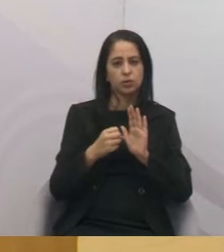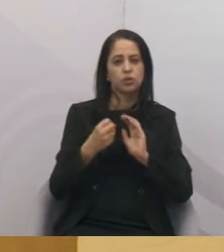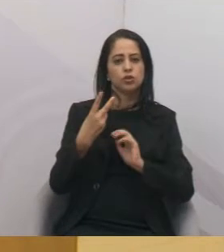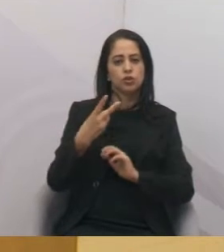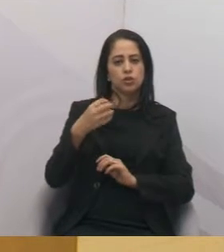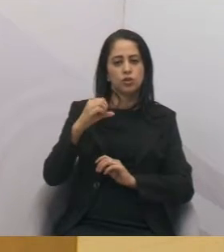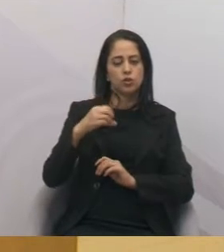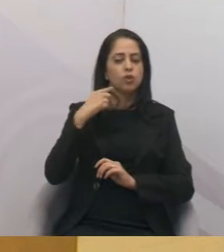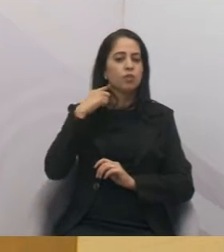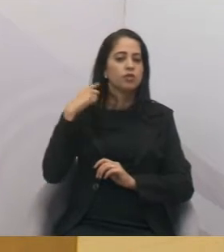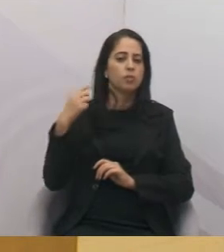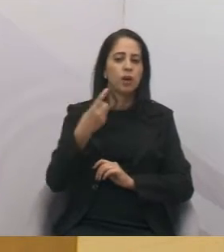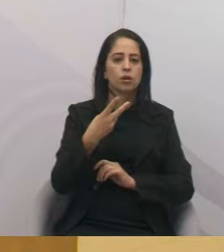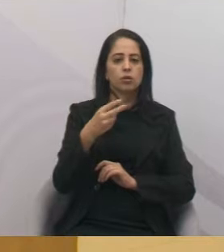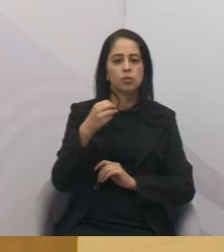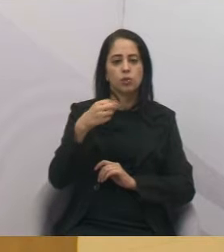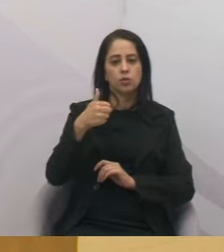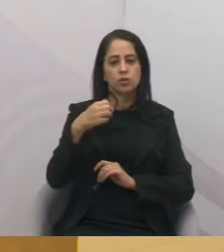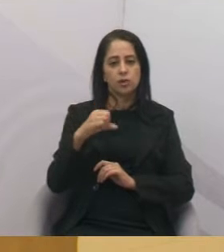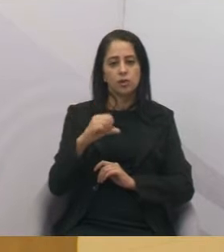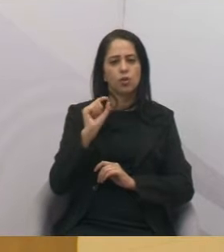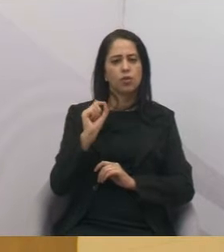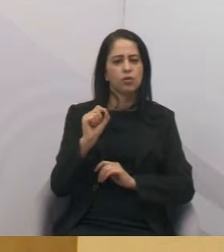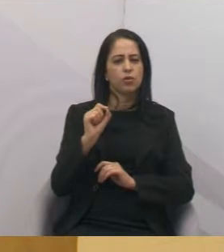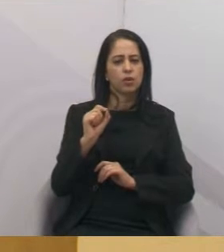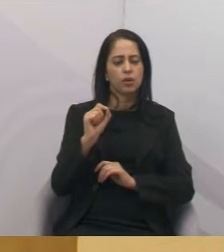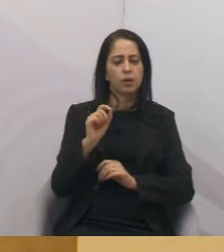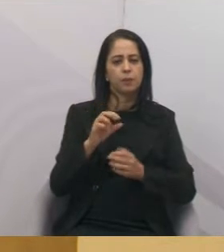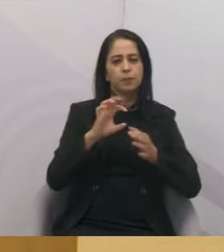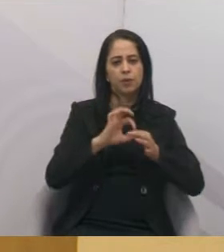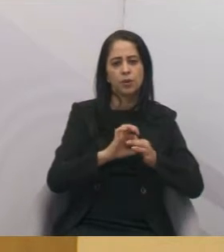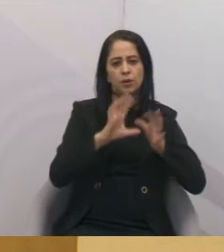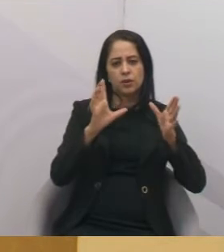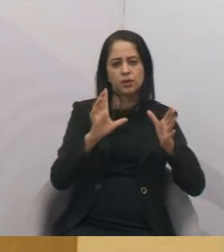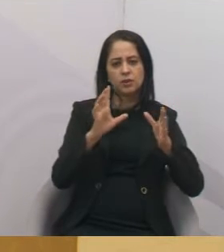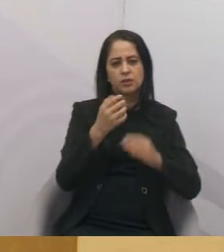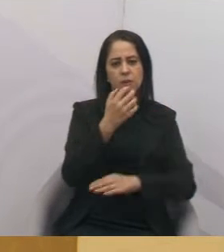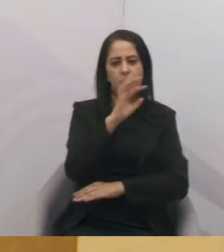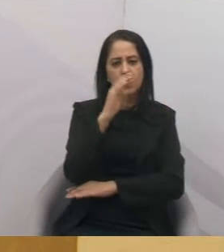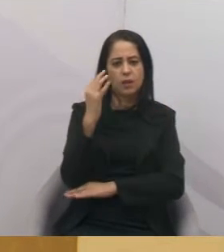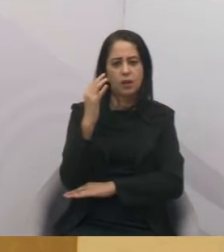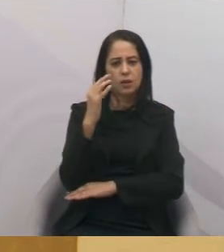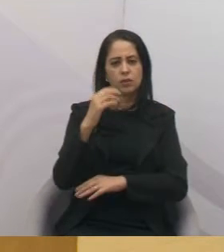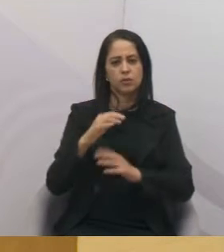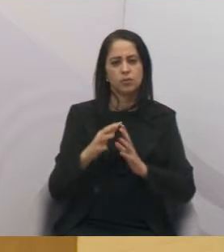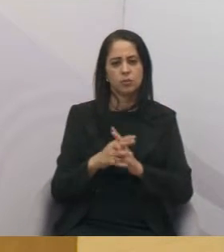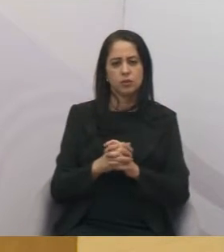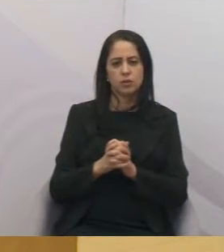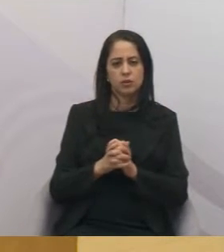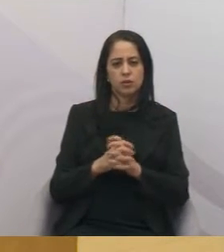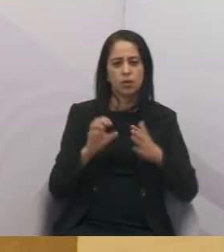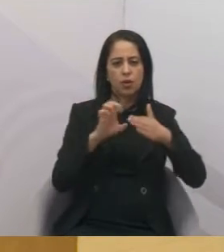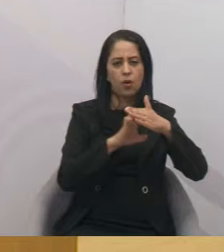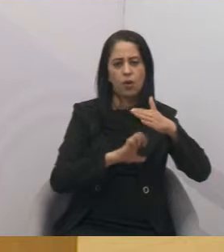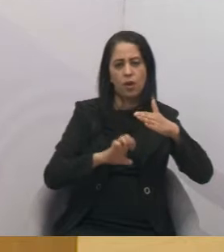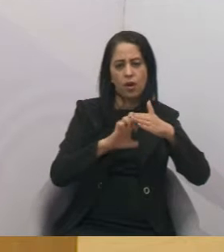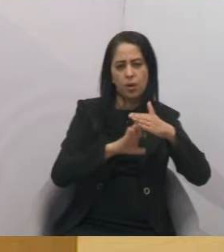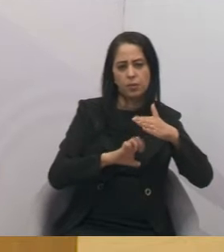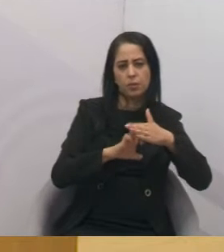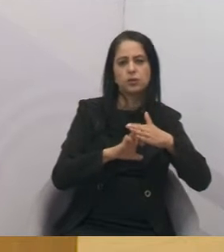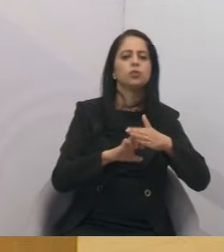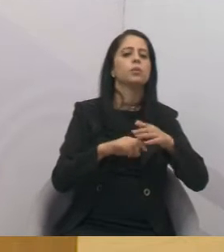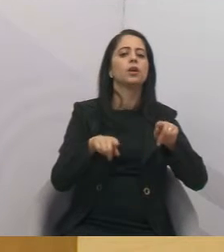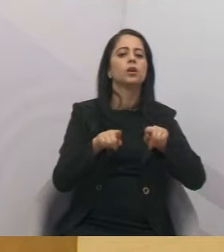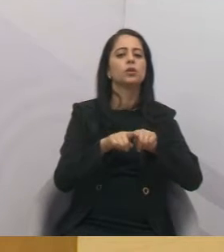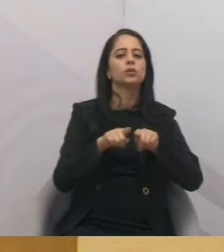de maio de 2019, institui o licenciamento ambiental de empreendimento e atividade de impacto local